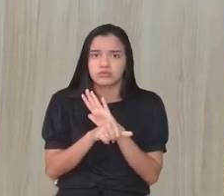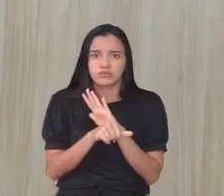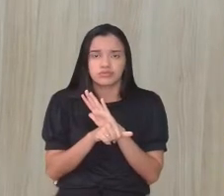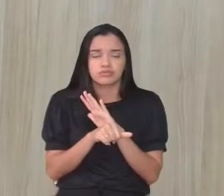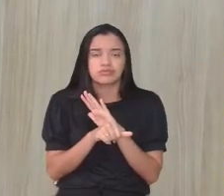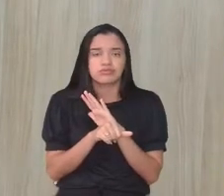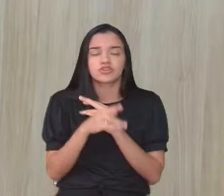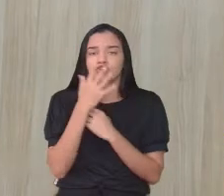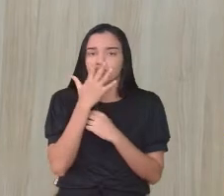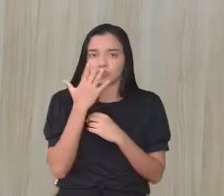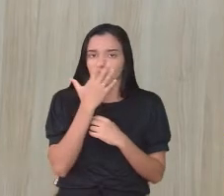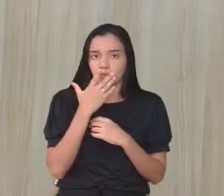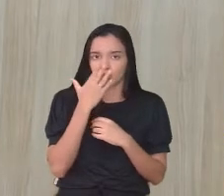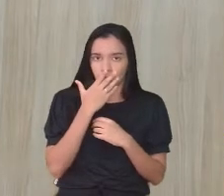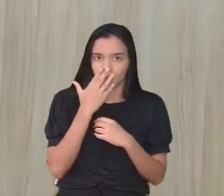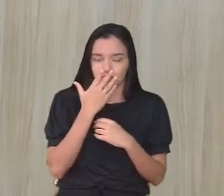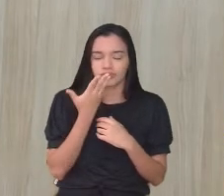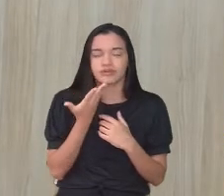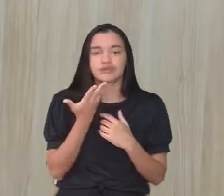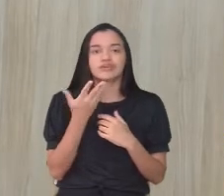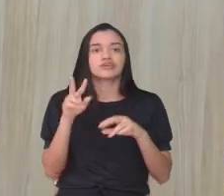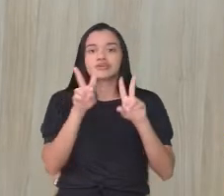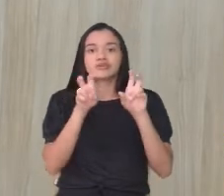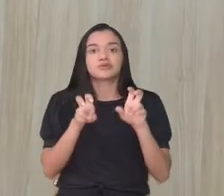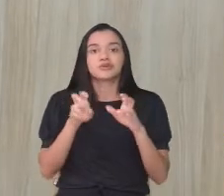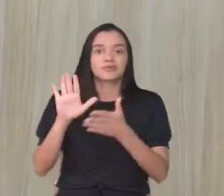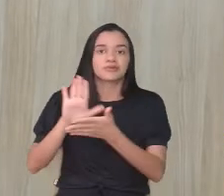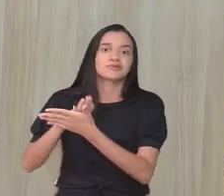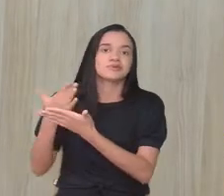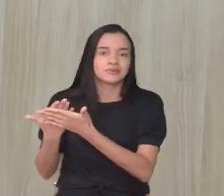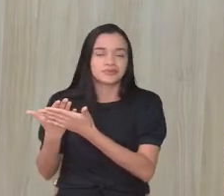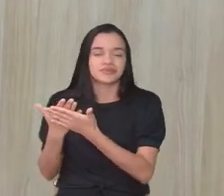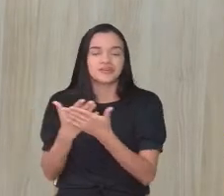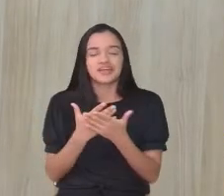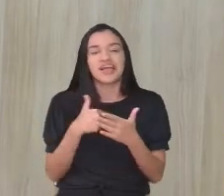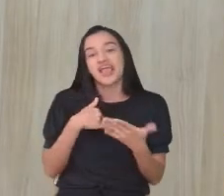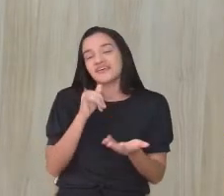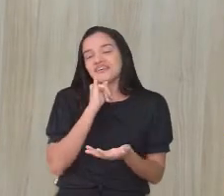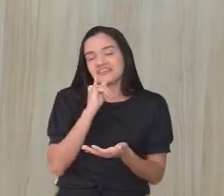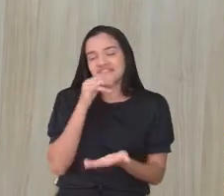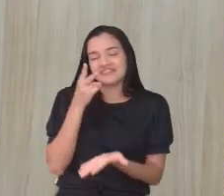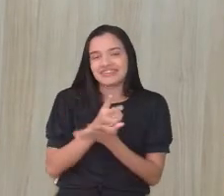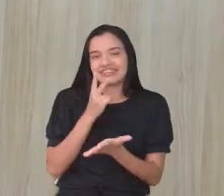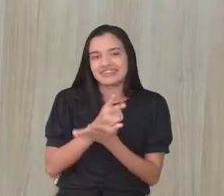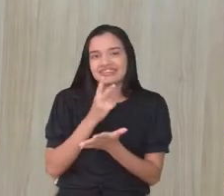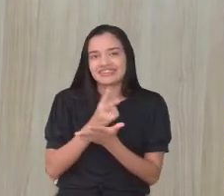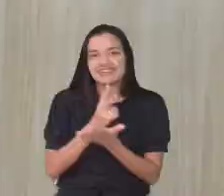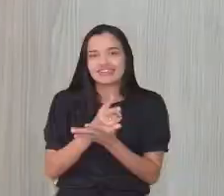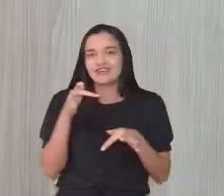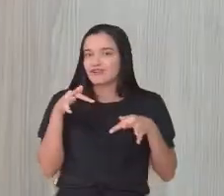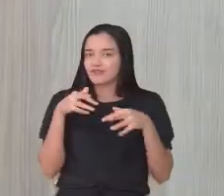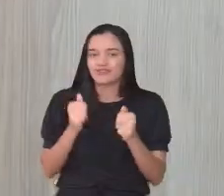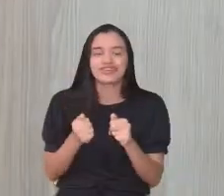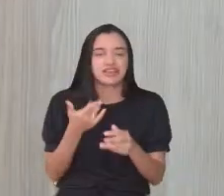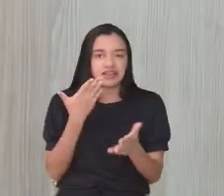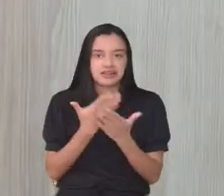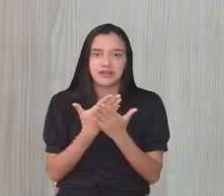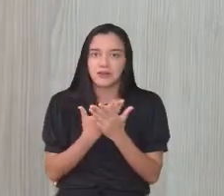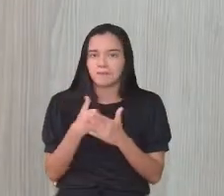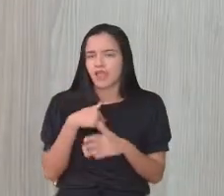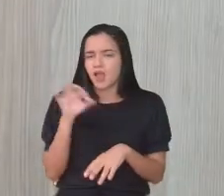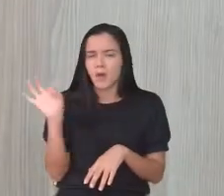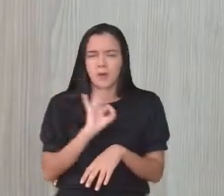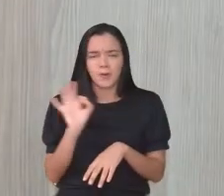de doces que Camila executou sobre Midian. Eu vou ficar nesse exemplo até o final da aula. Acho ótimo, achei didático, achei ótimo.